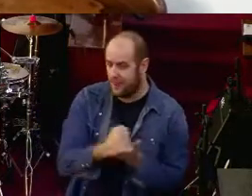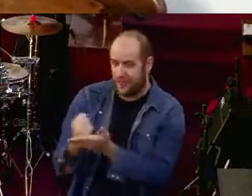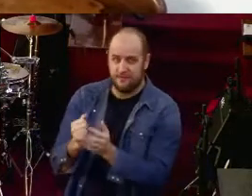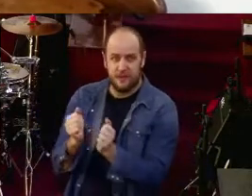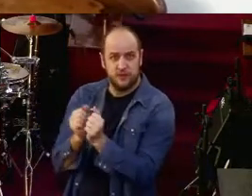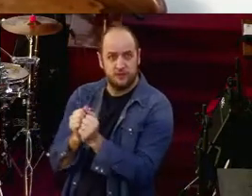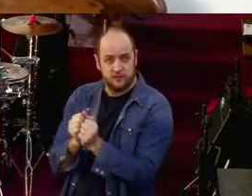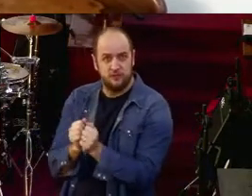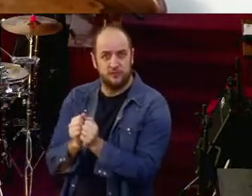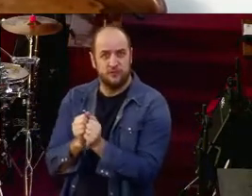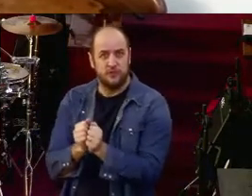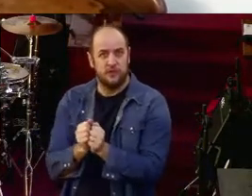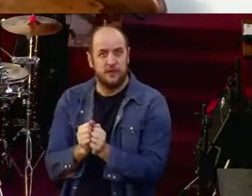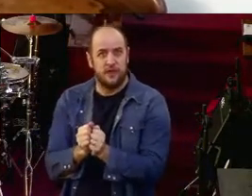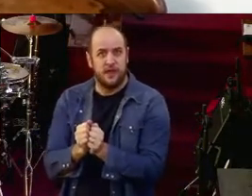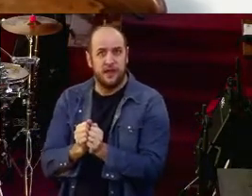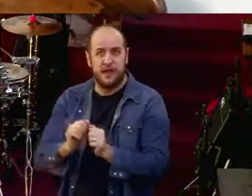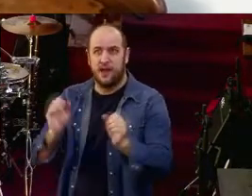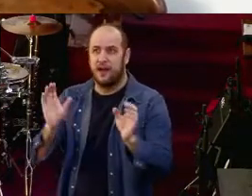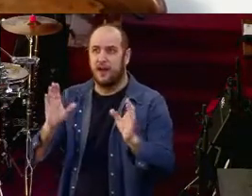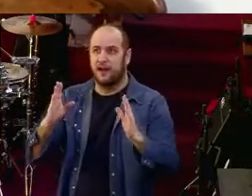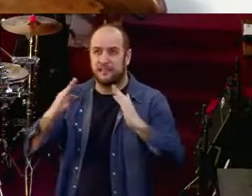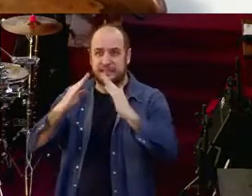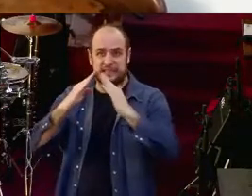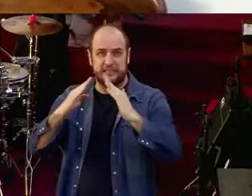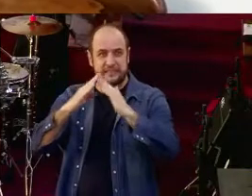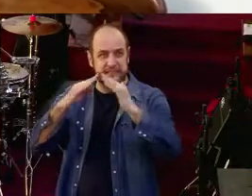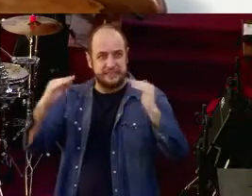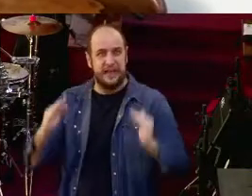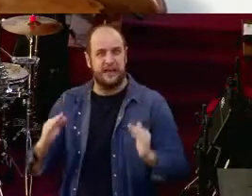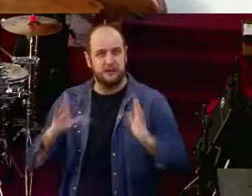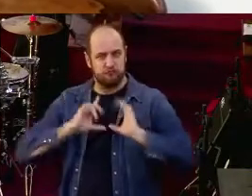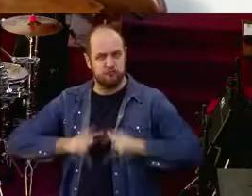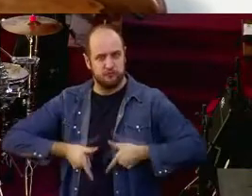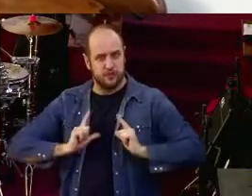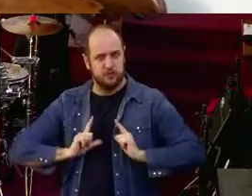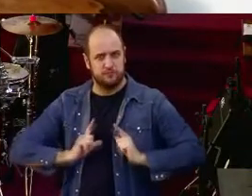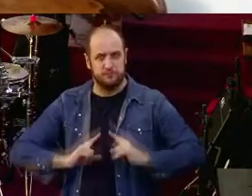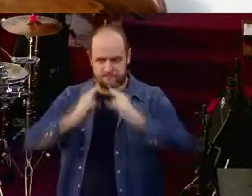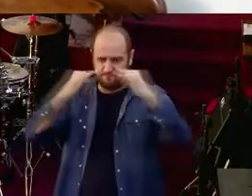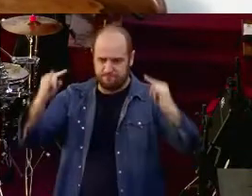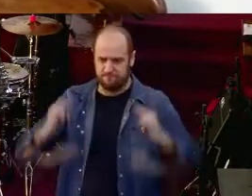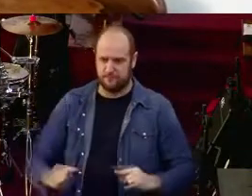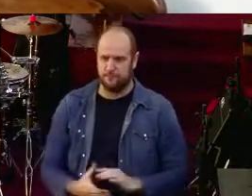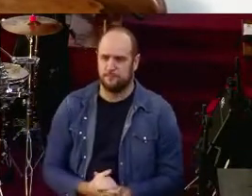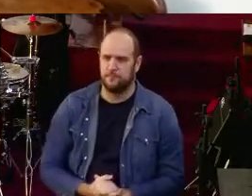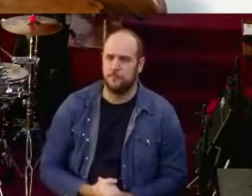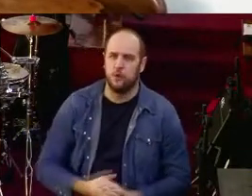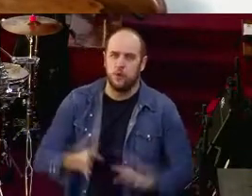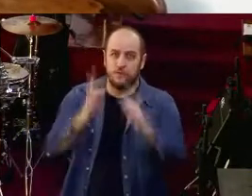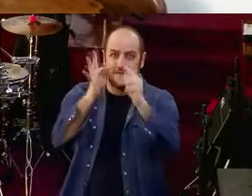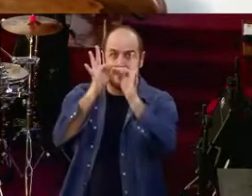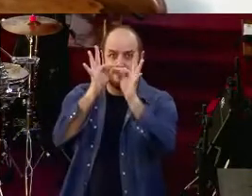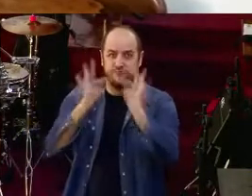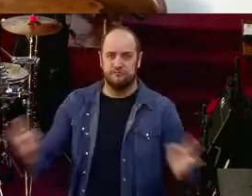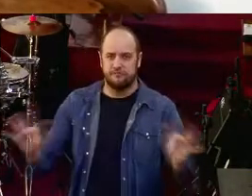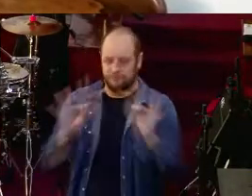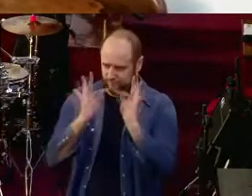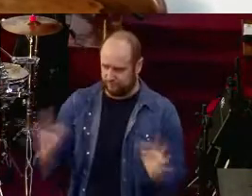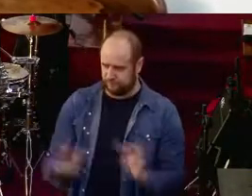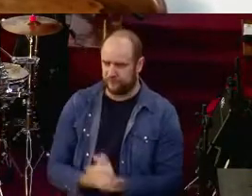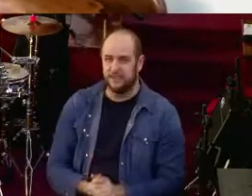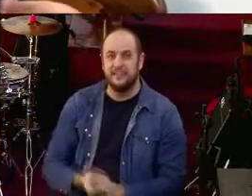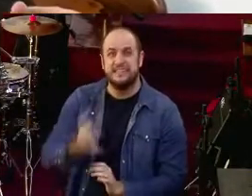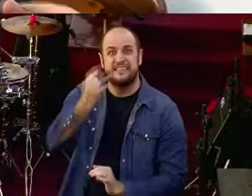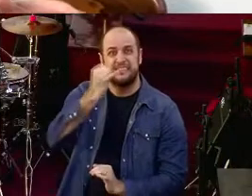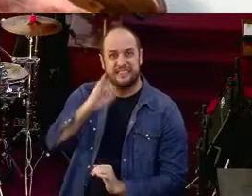dentro das sinagogas. Se Timóteo entrasse em uma sinagoga sem ser circuncidado, todo o